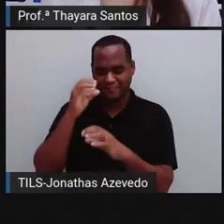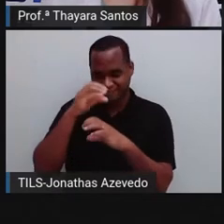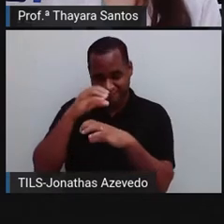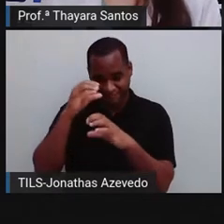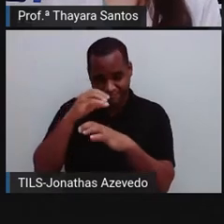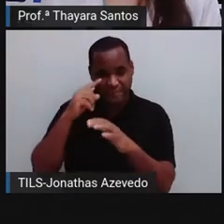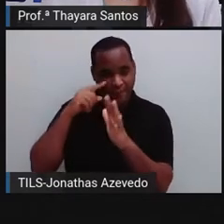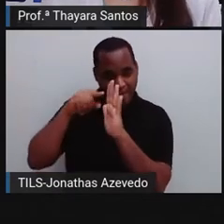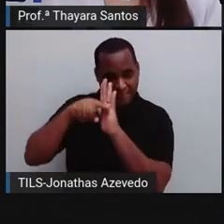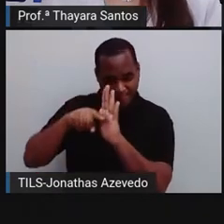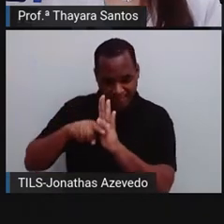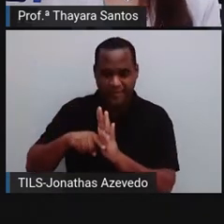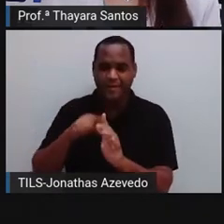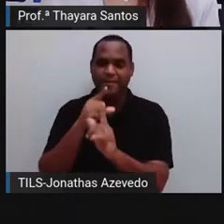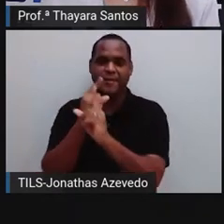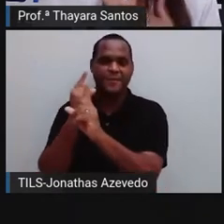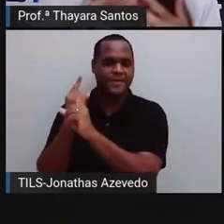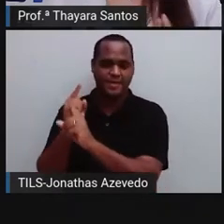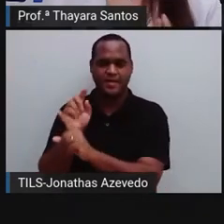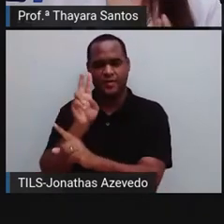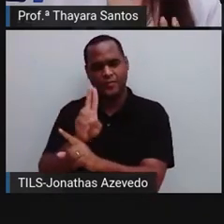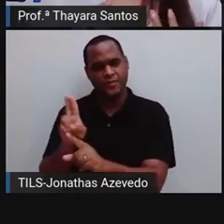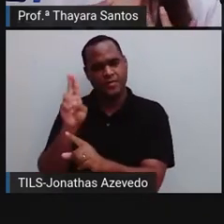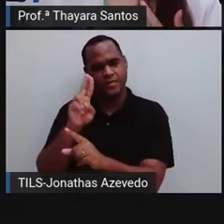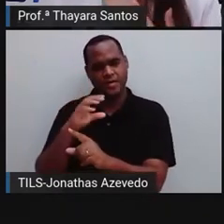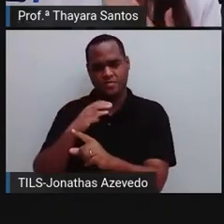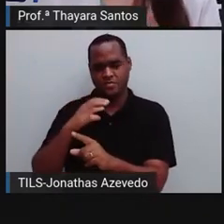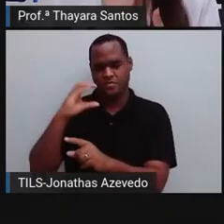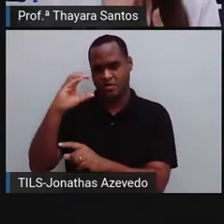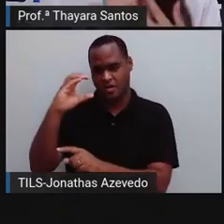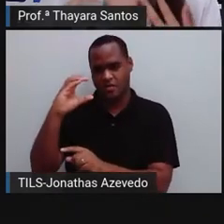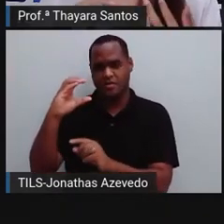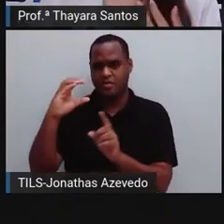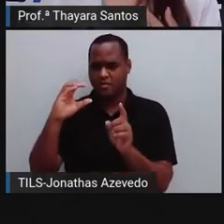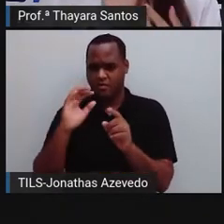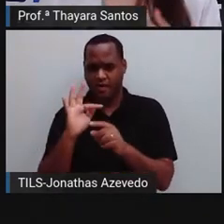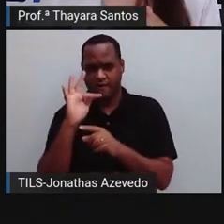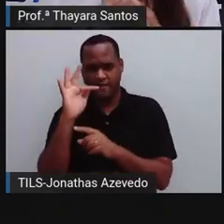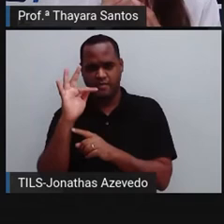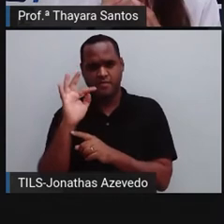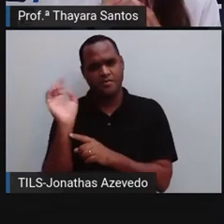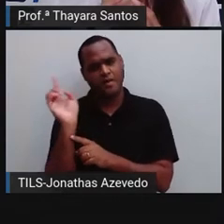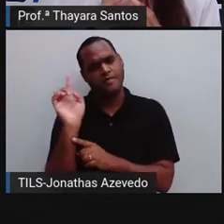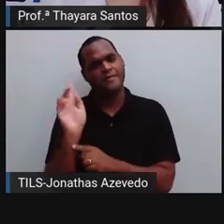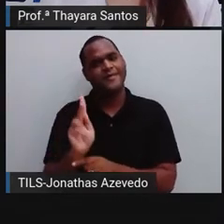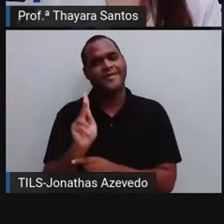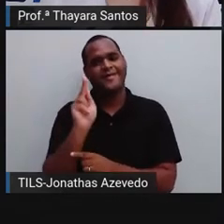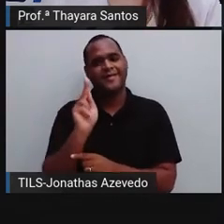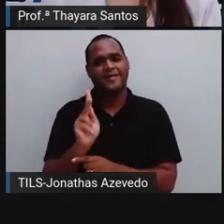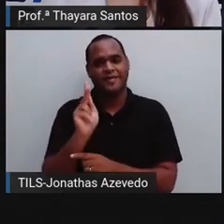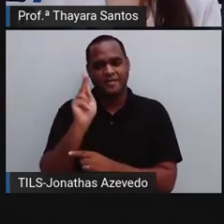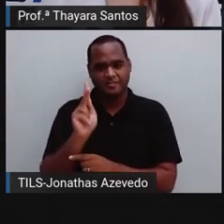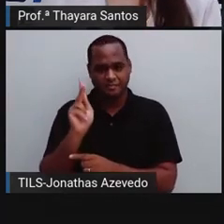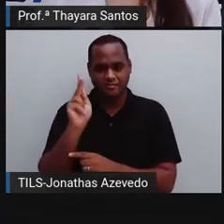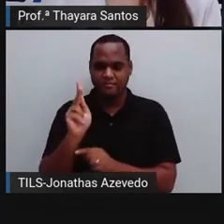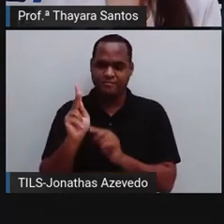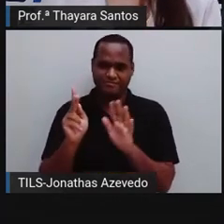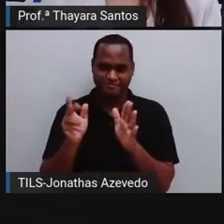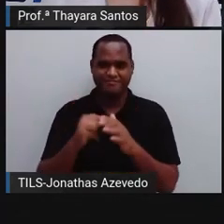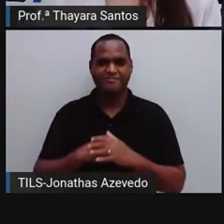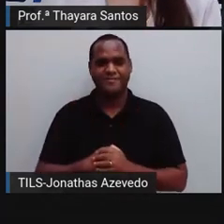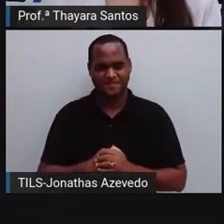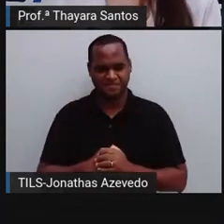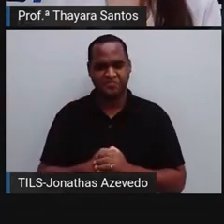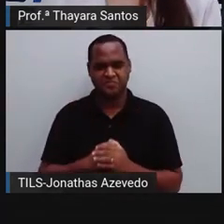laboratórios, geralmente eles não usam nem Celsius, nem Fahrenheit. Eles usam grau Kelvin, tá?